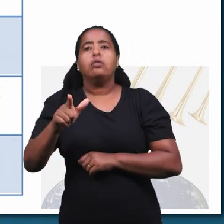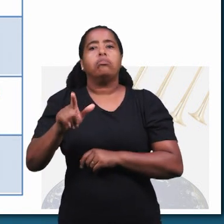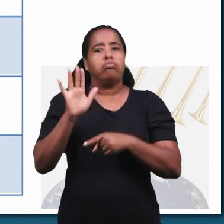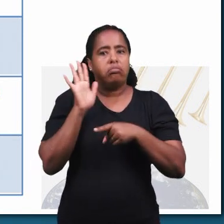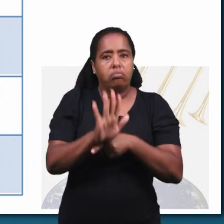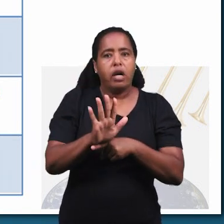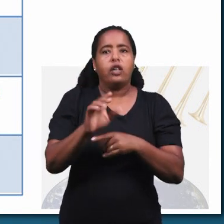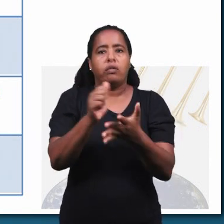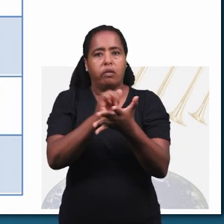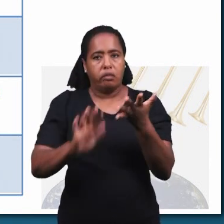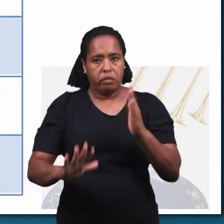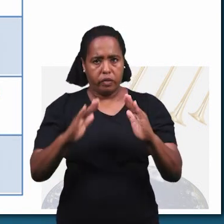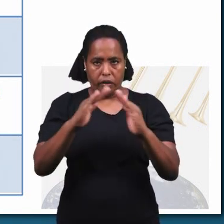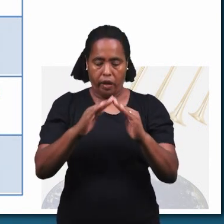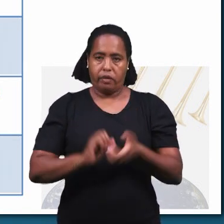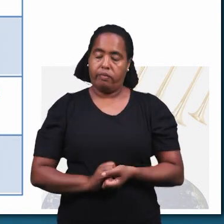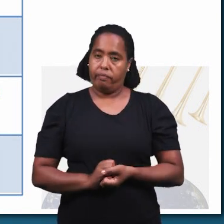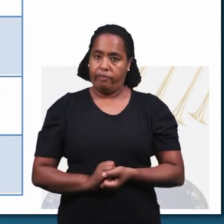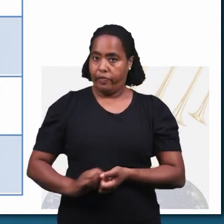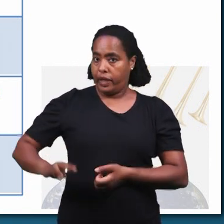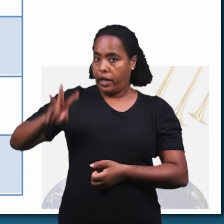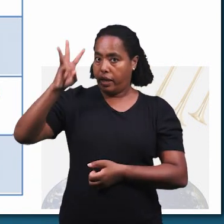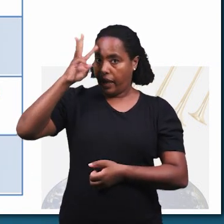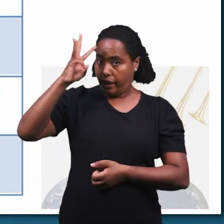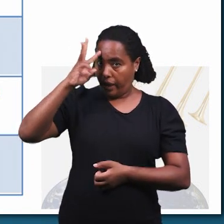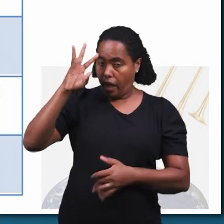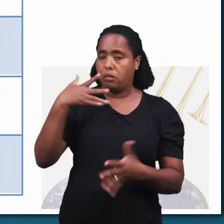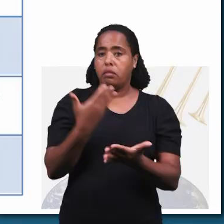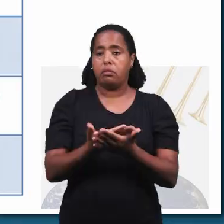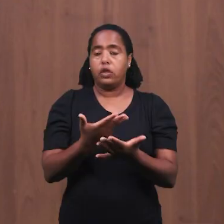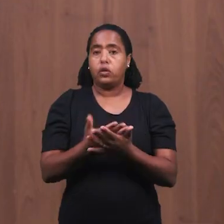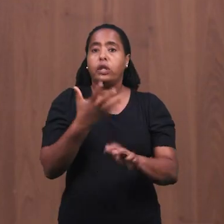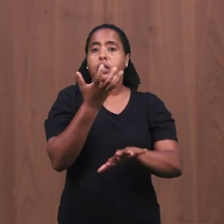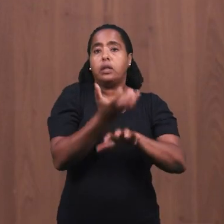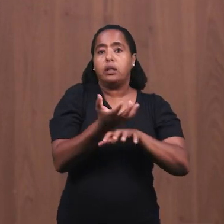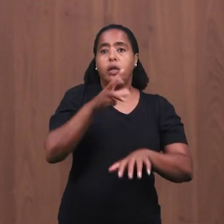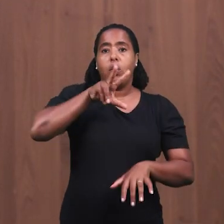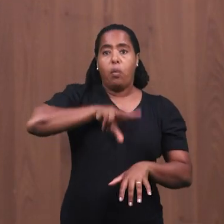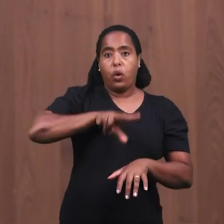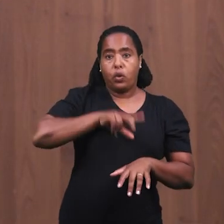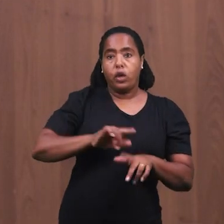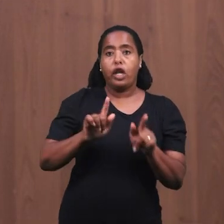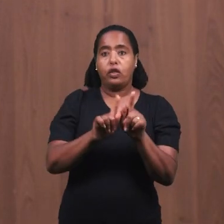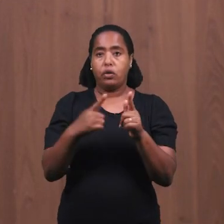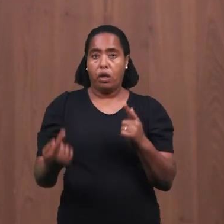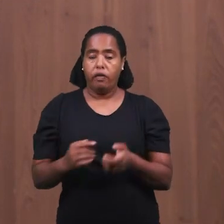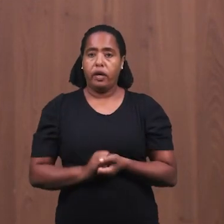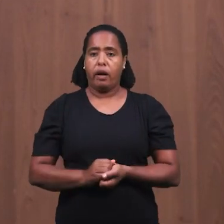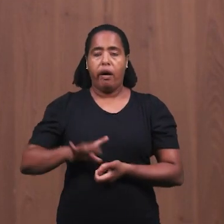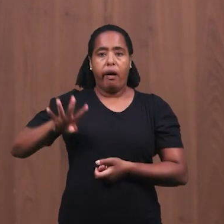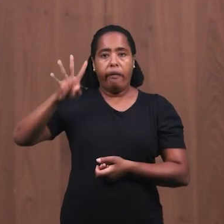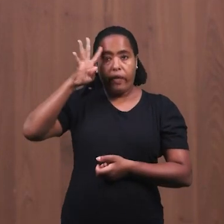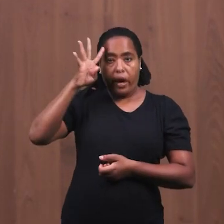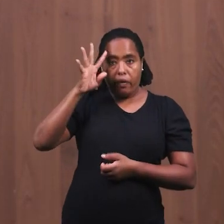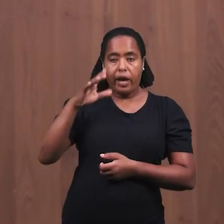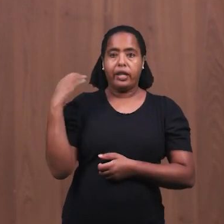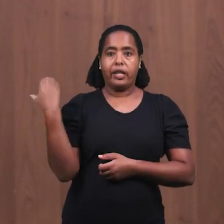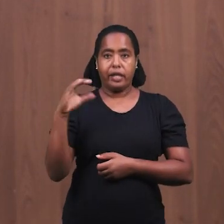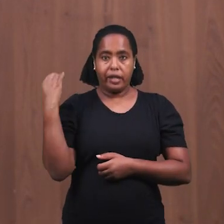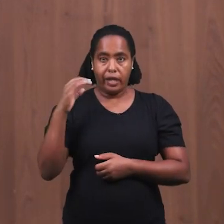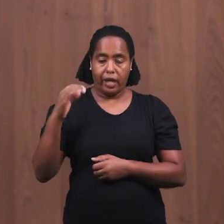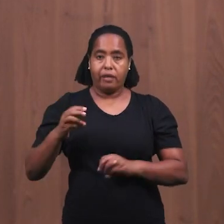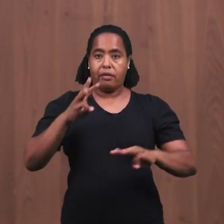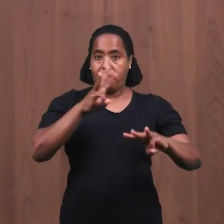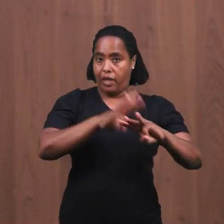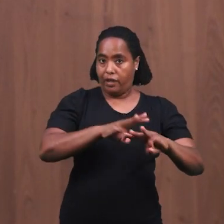Na terça-feira, estudará português e geografia. Na quarta-feira, ciências e matemática.